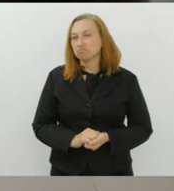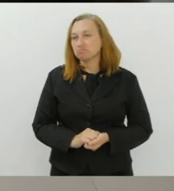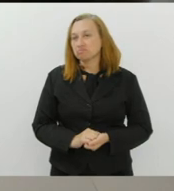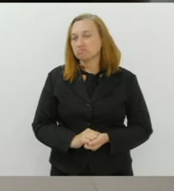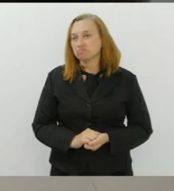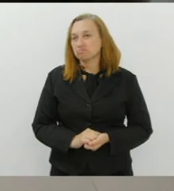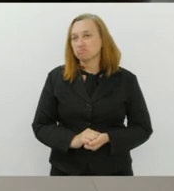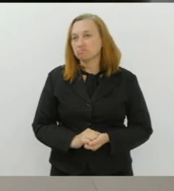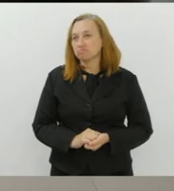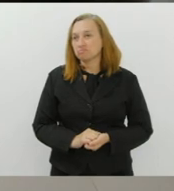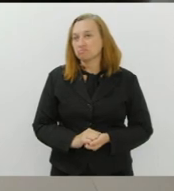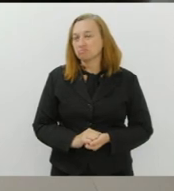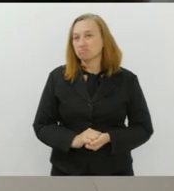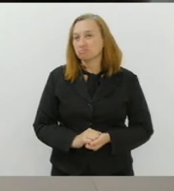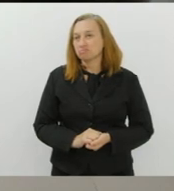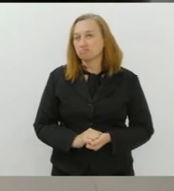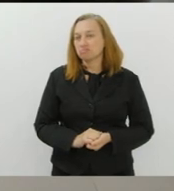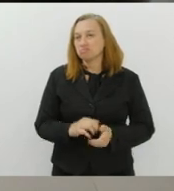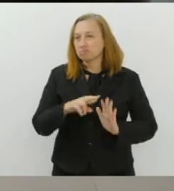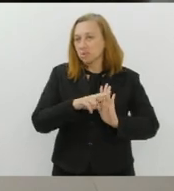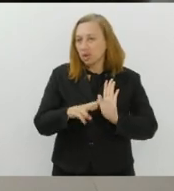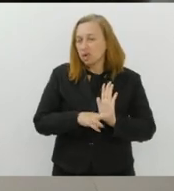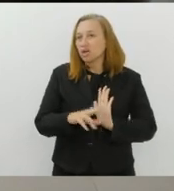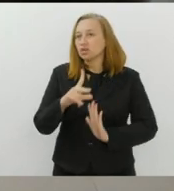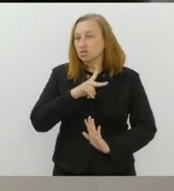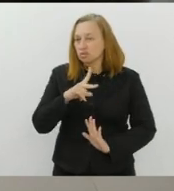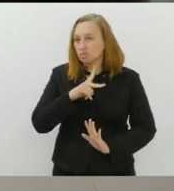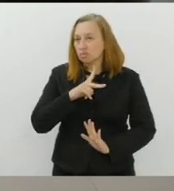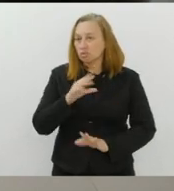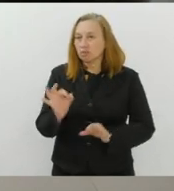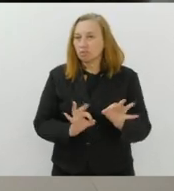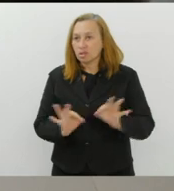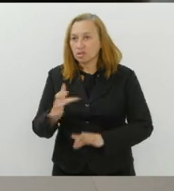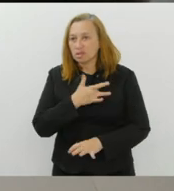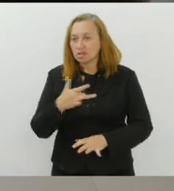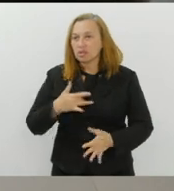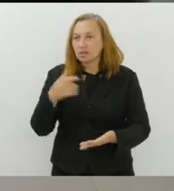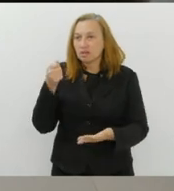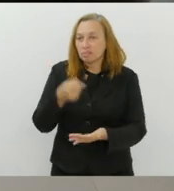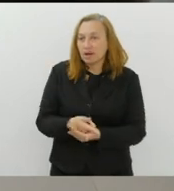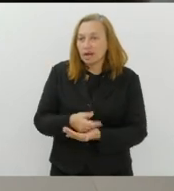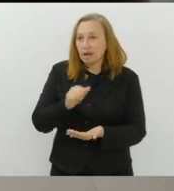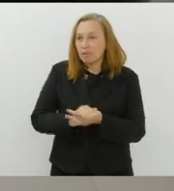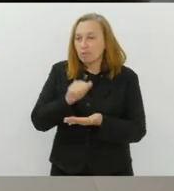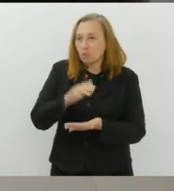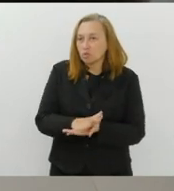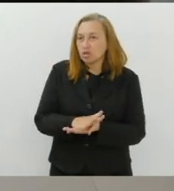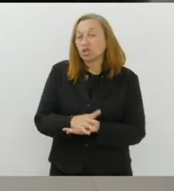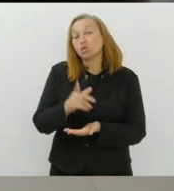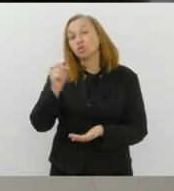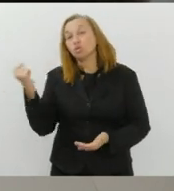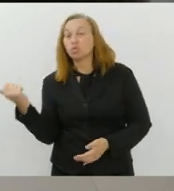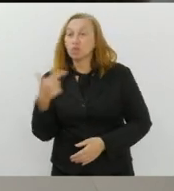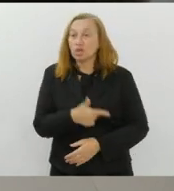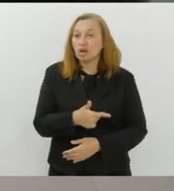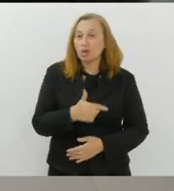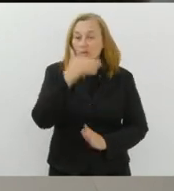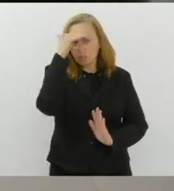dos próprios planos de saúde, né, já estabelecida, de preferir pagar a multa do que cumprir,